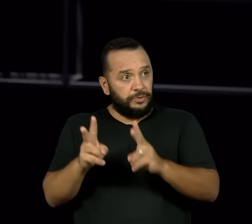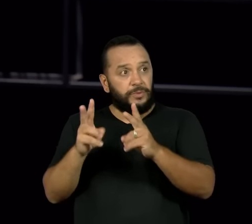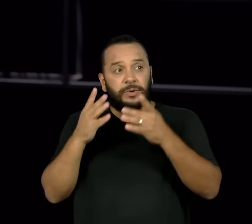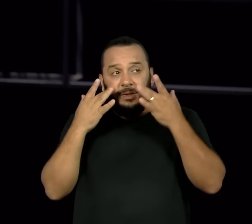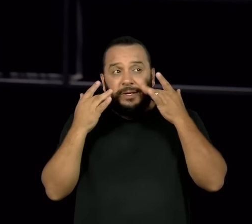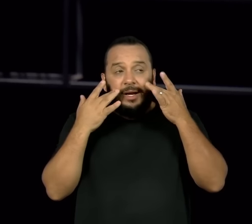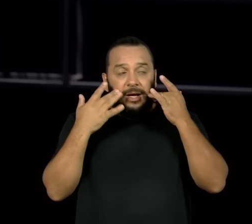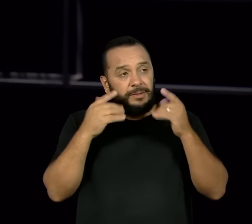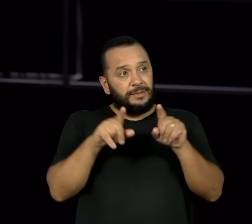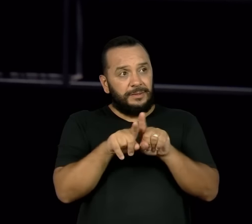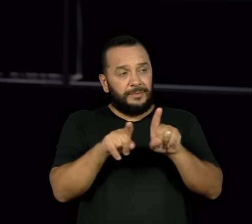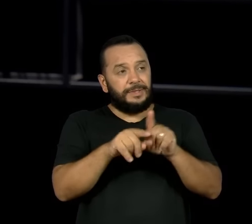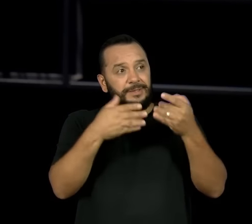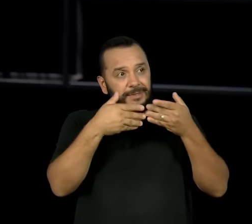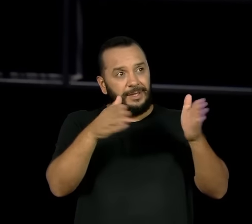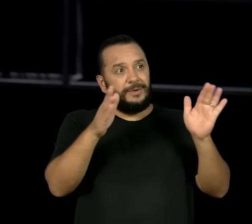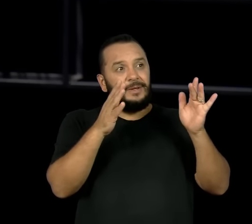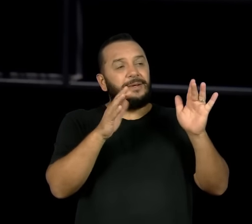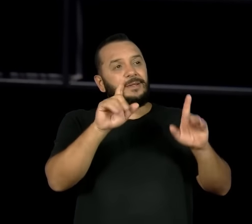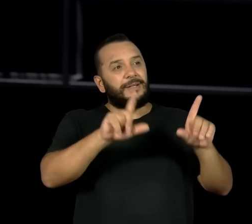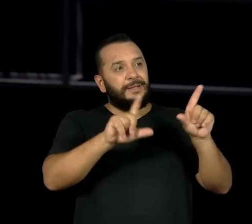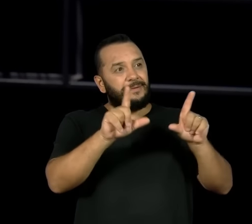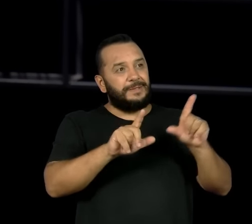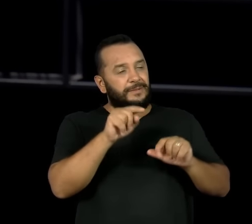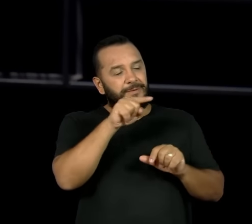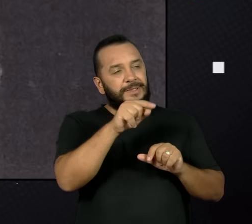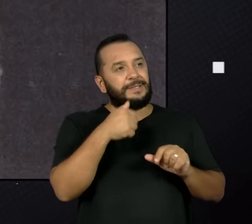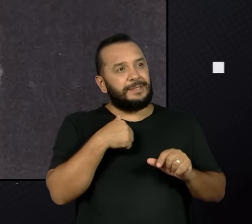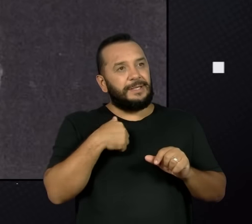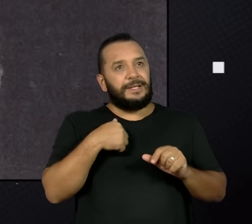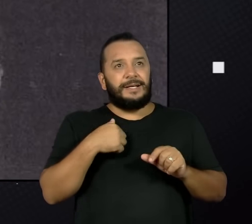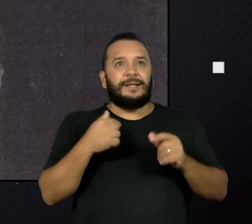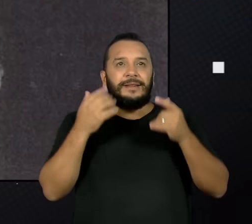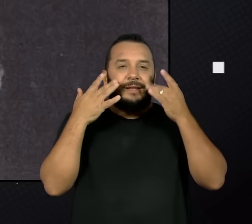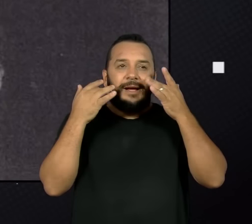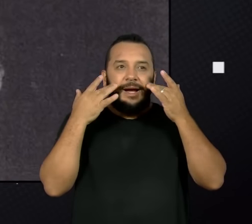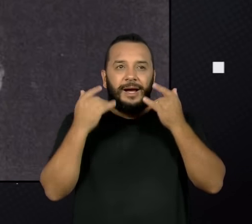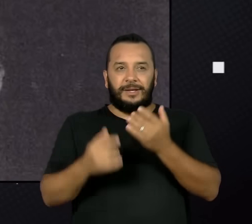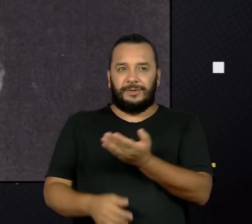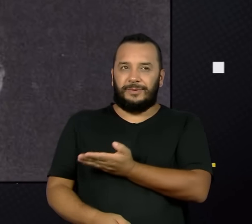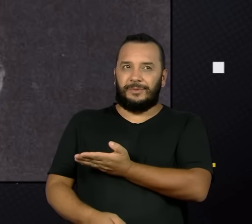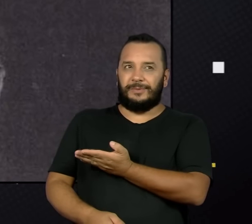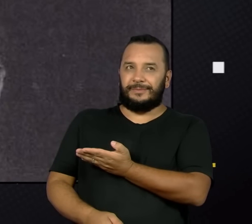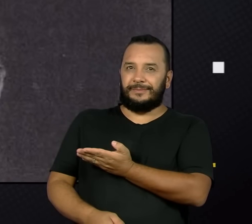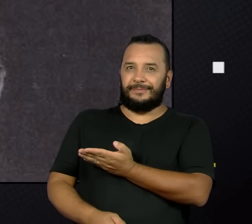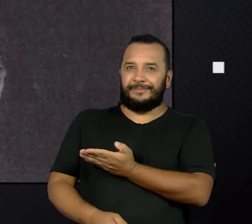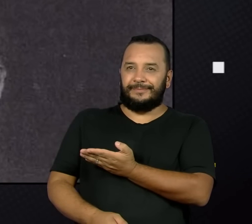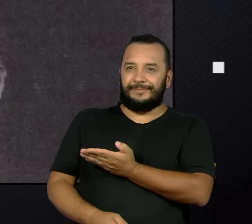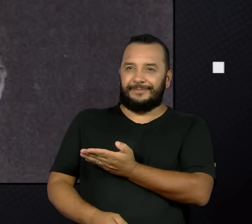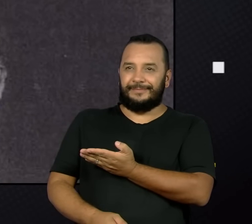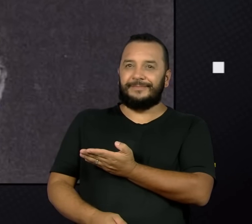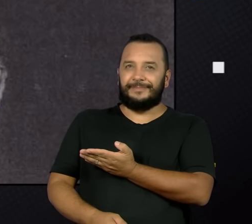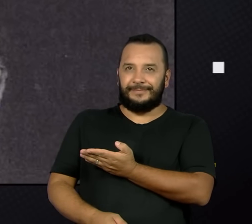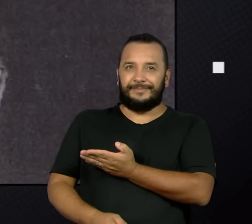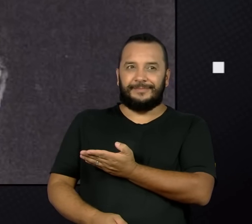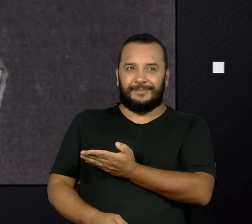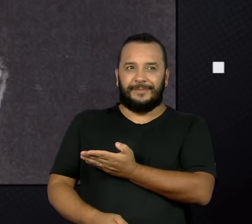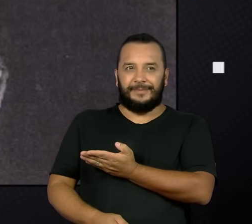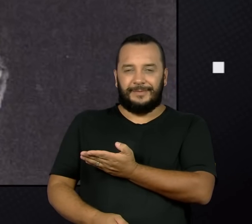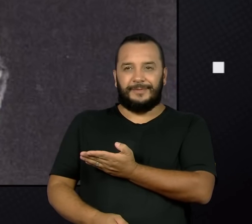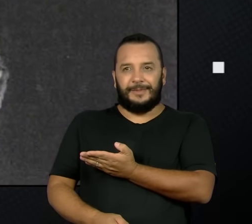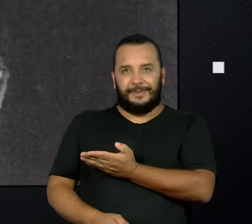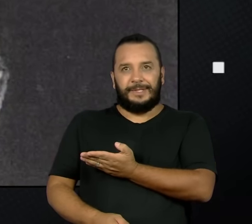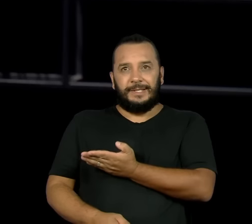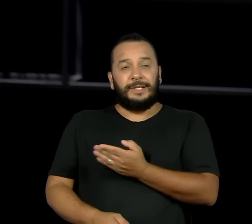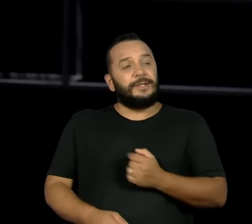aí depois da sua estreia na TV você esteve no espetáculo Blue Jeans com direção do Wolf Maia você já disse que é no teatro